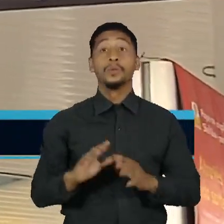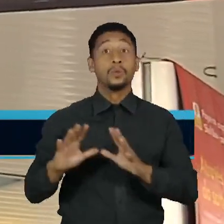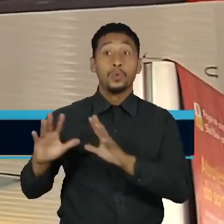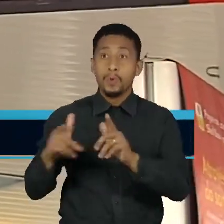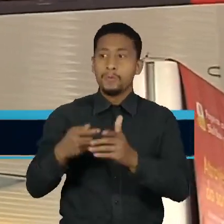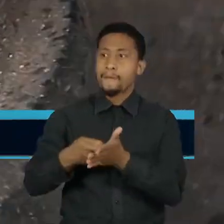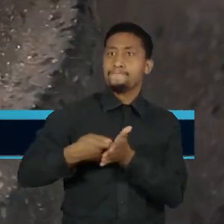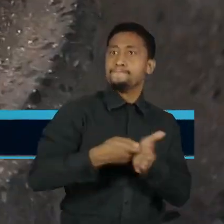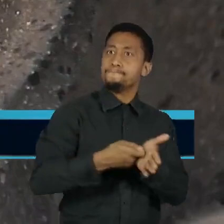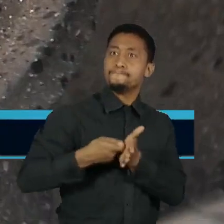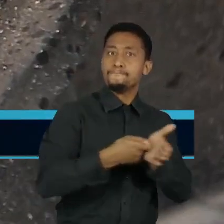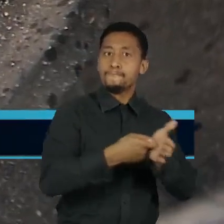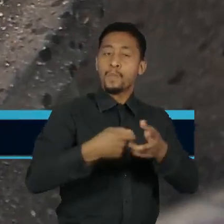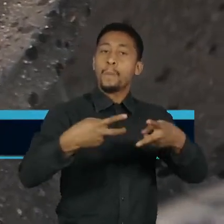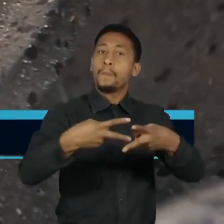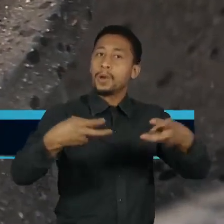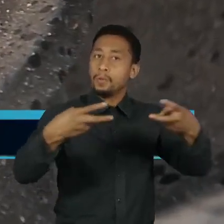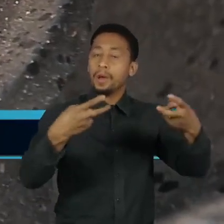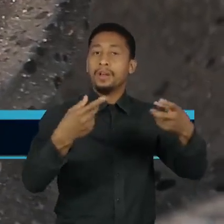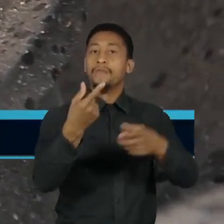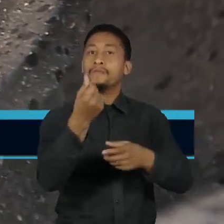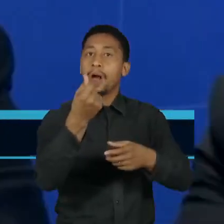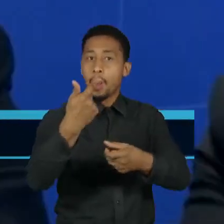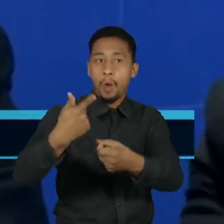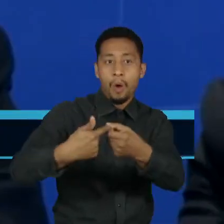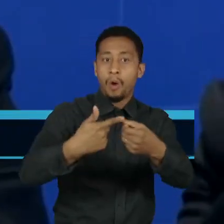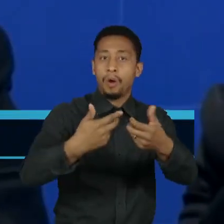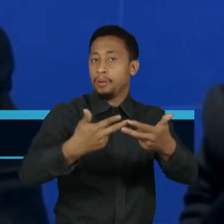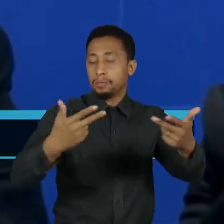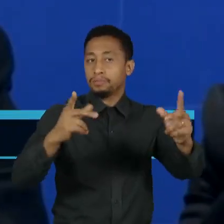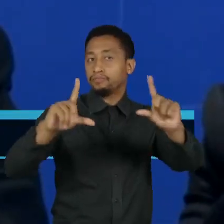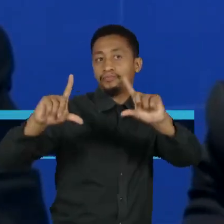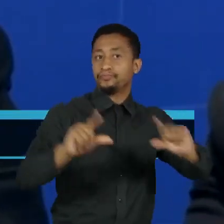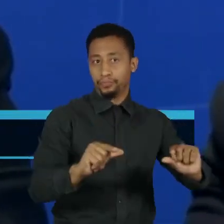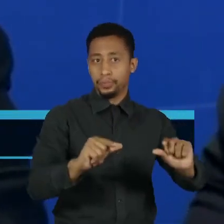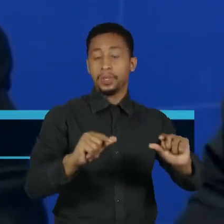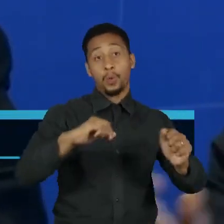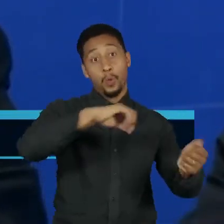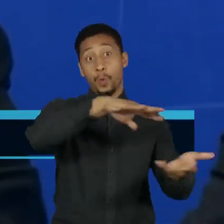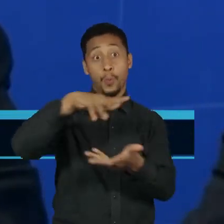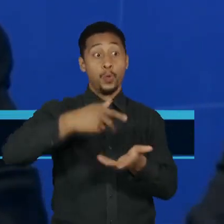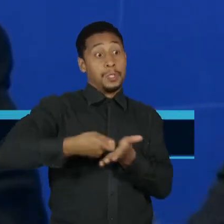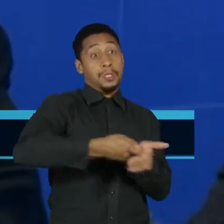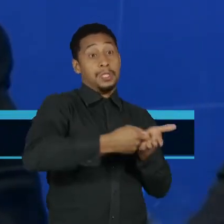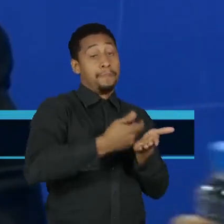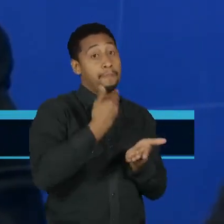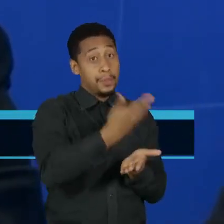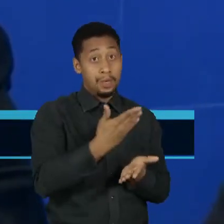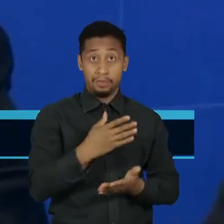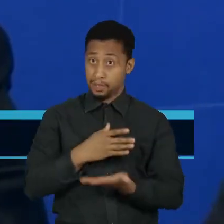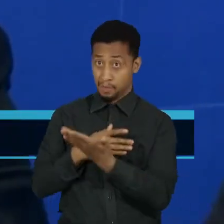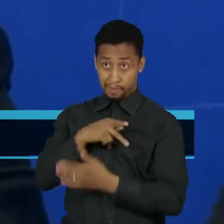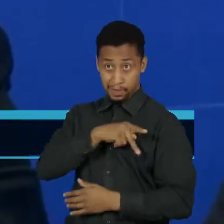dos combustíveis, em alta no mercado mundial. Mas o presidente da estatal negou qualquer pressão por parte de Lula.